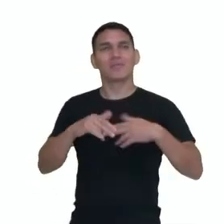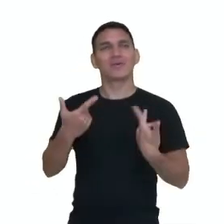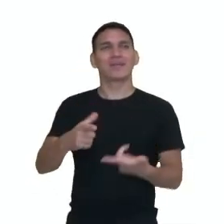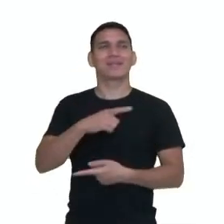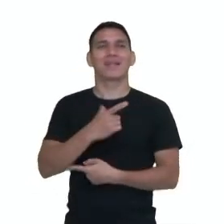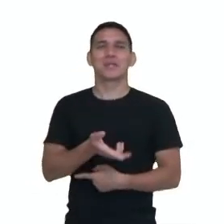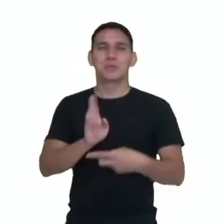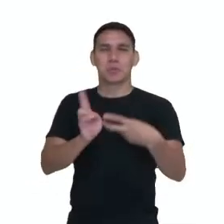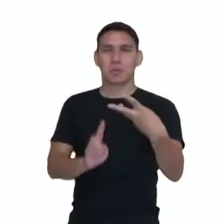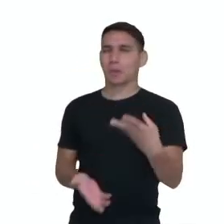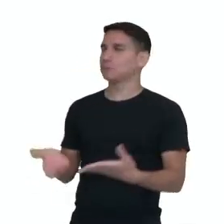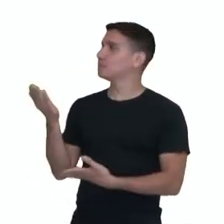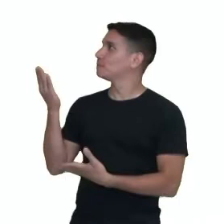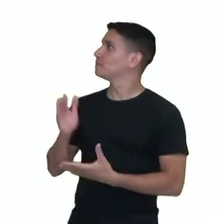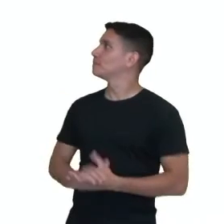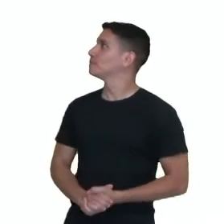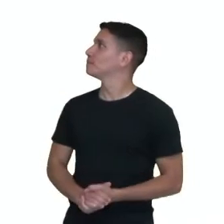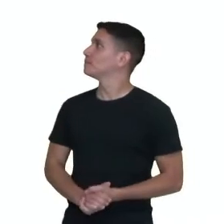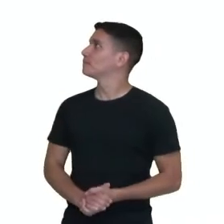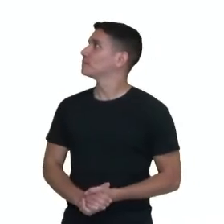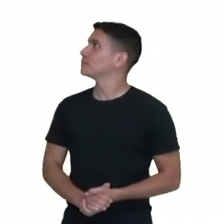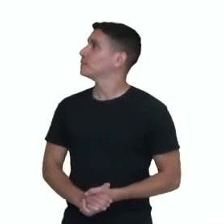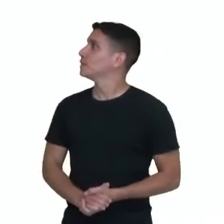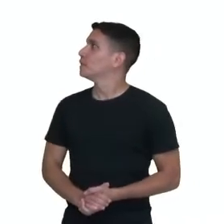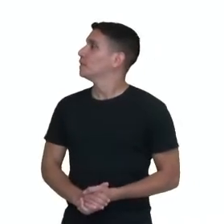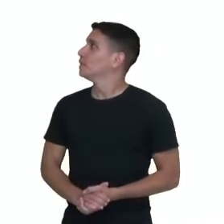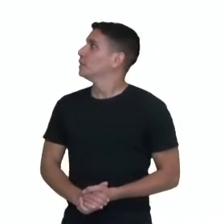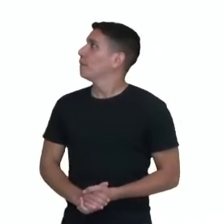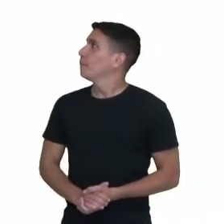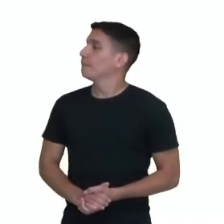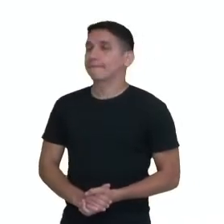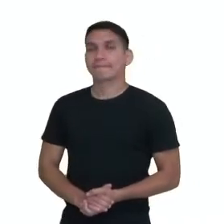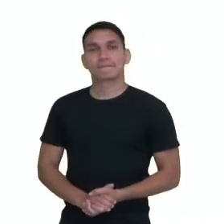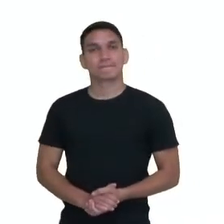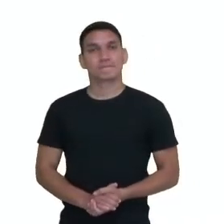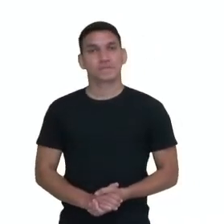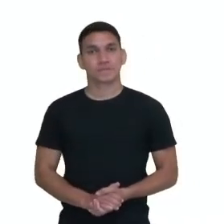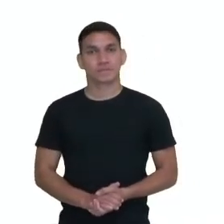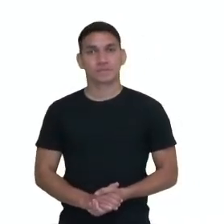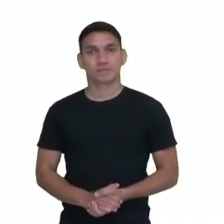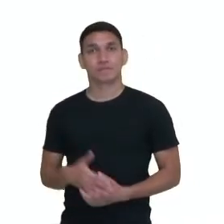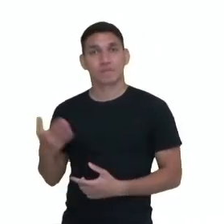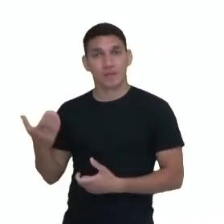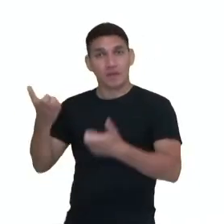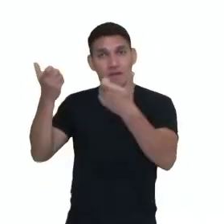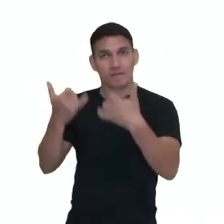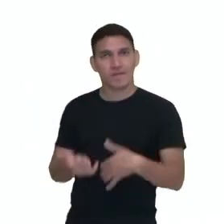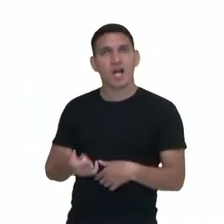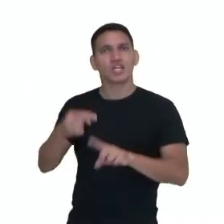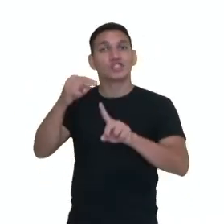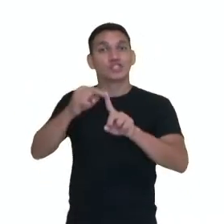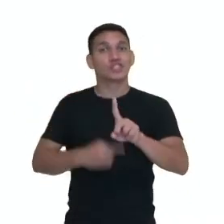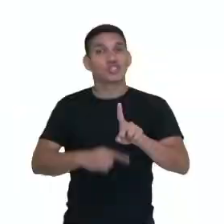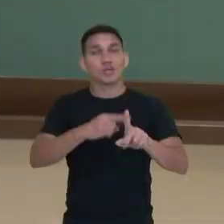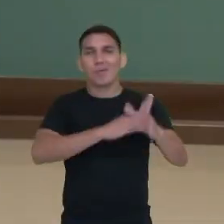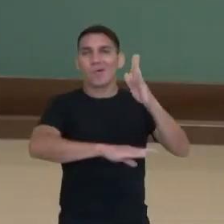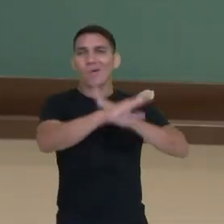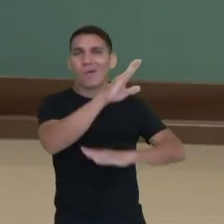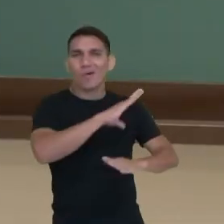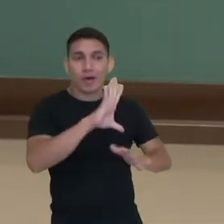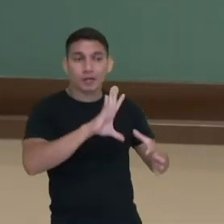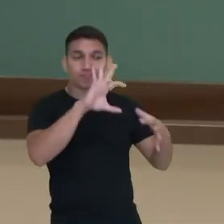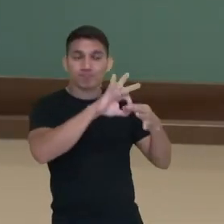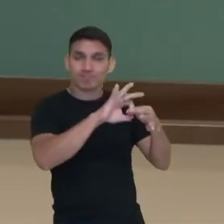tem o taekwondo, o judô, o karatê, o muay thai, a esgrima, o kendo também, são exemplos de